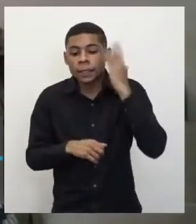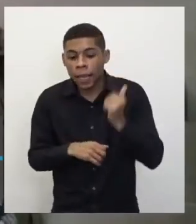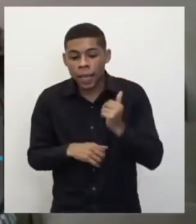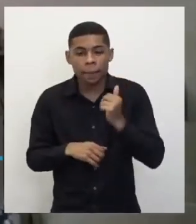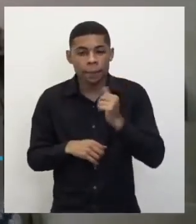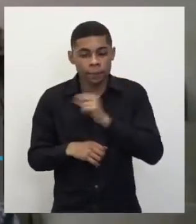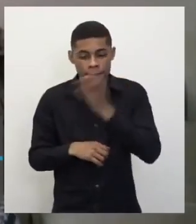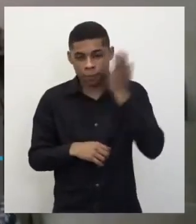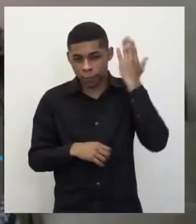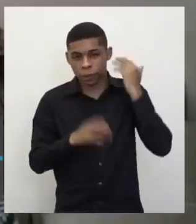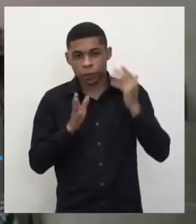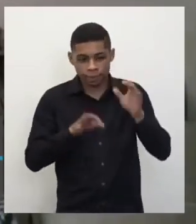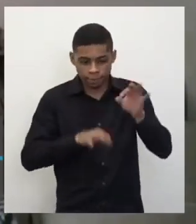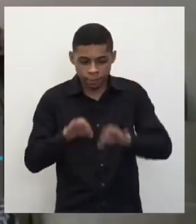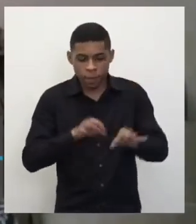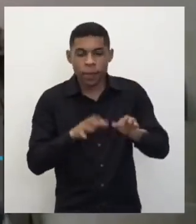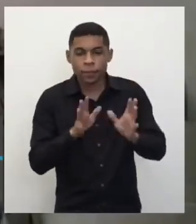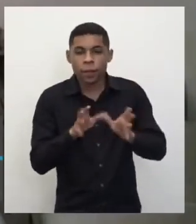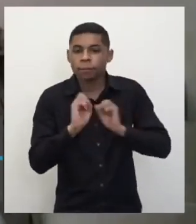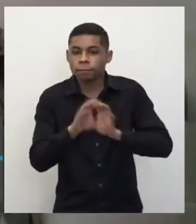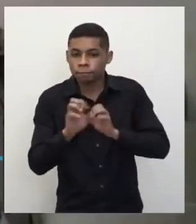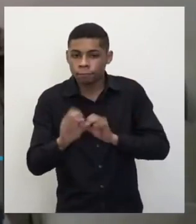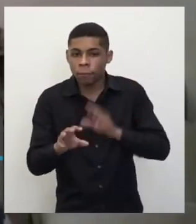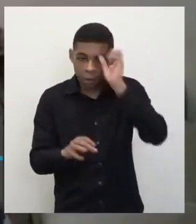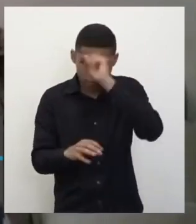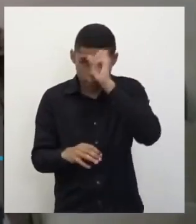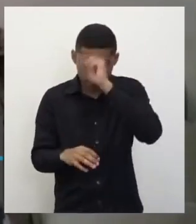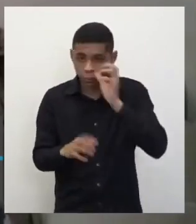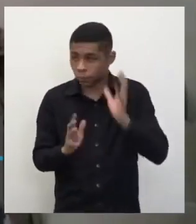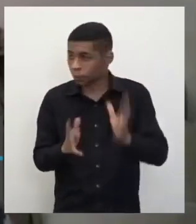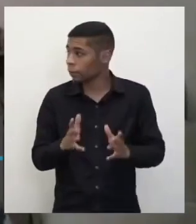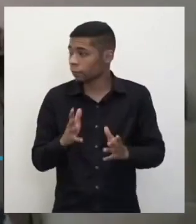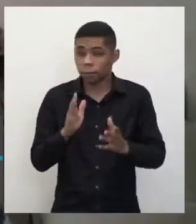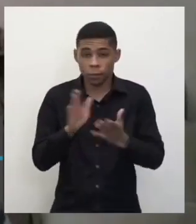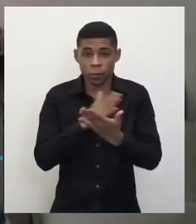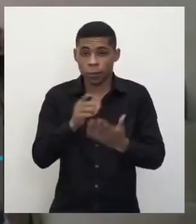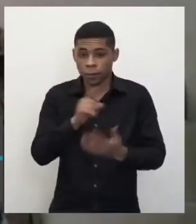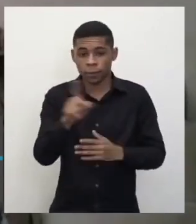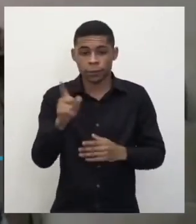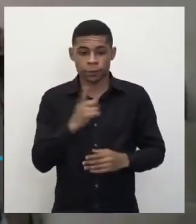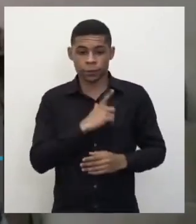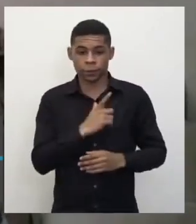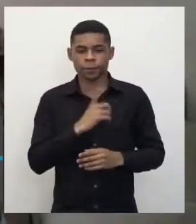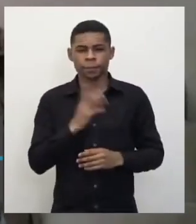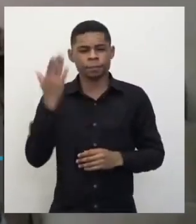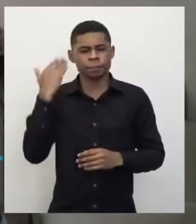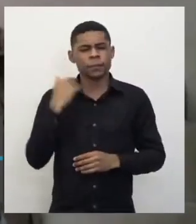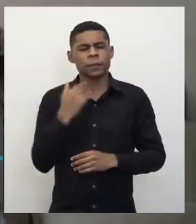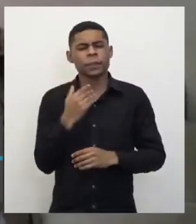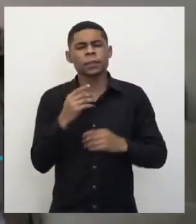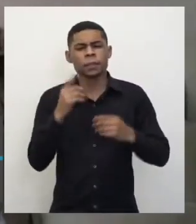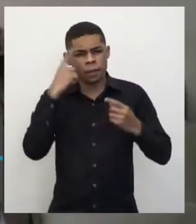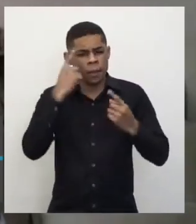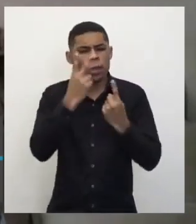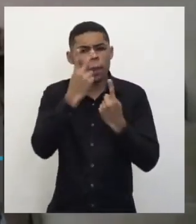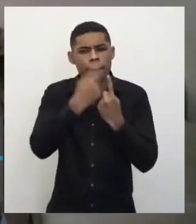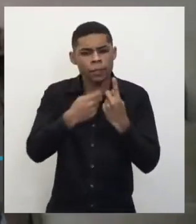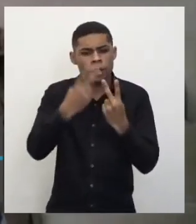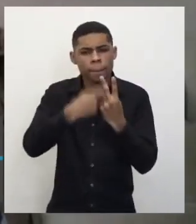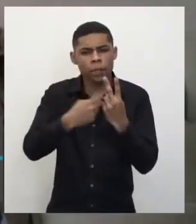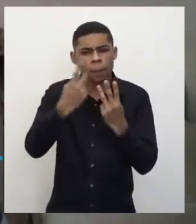já trabalhamos isso, e possivelmente os professores de vocês também. Acho que foi no segundo bimestre, nós falamos do